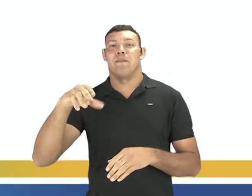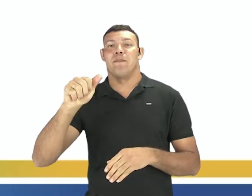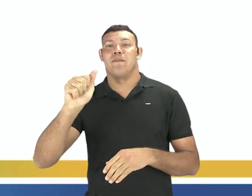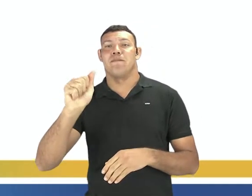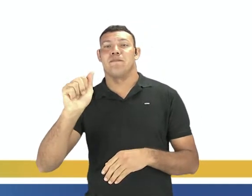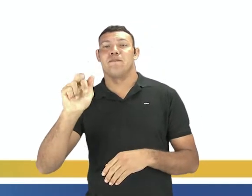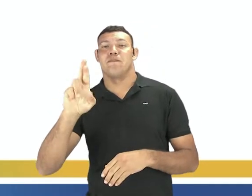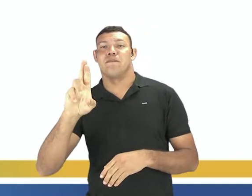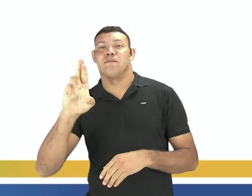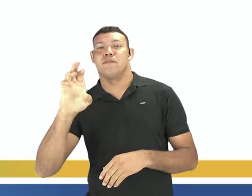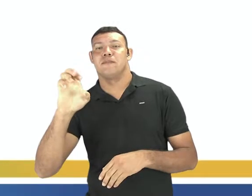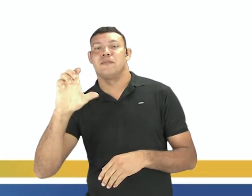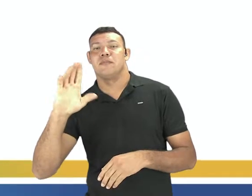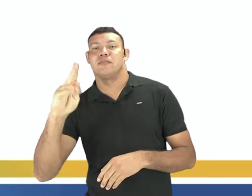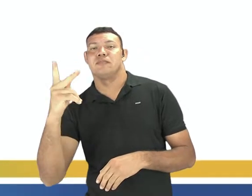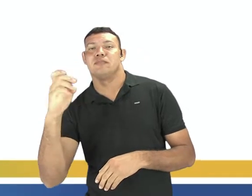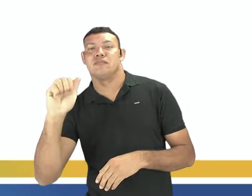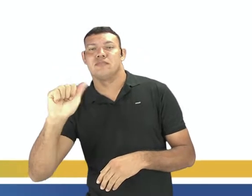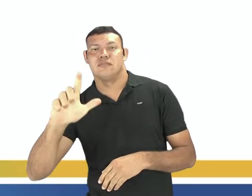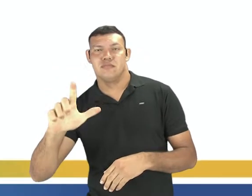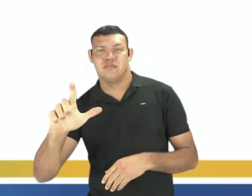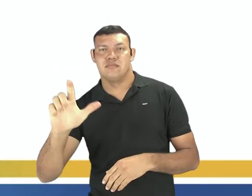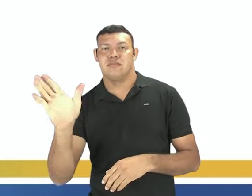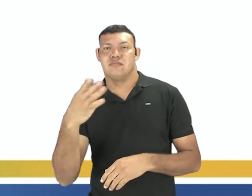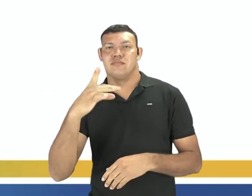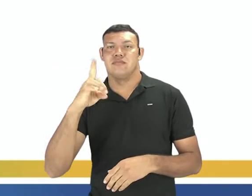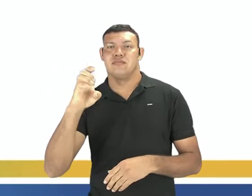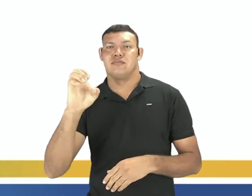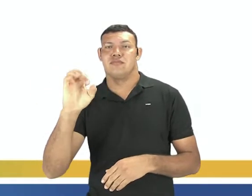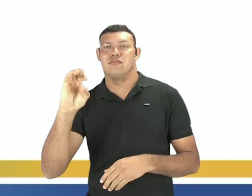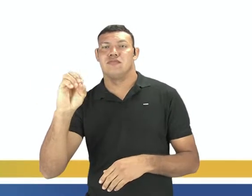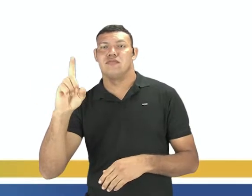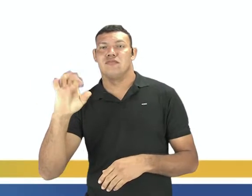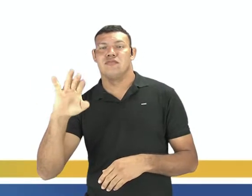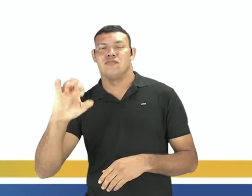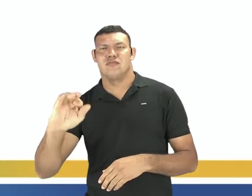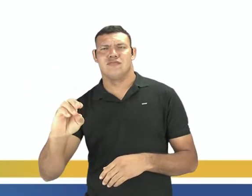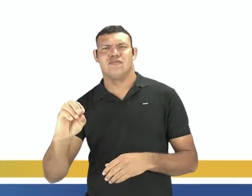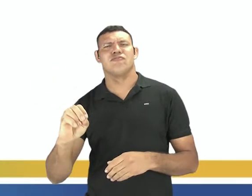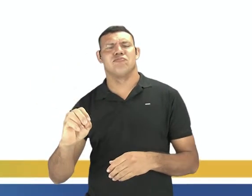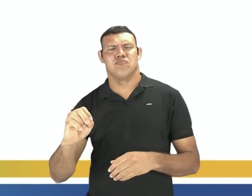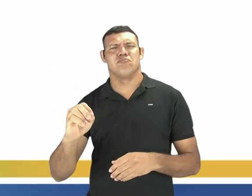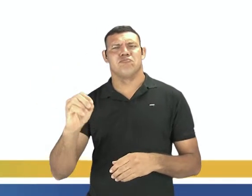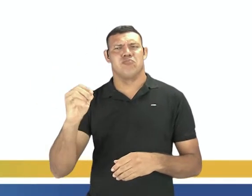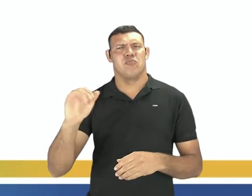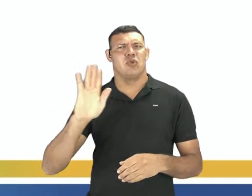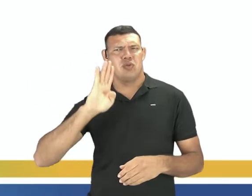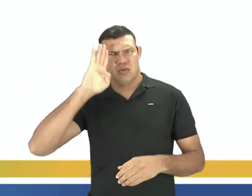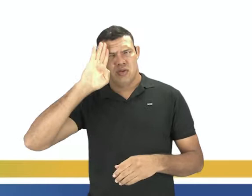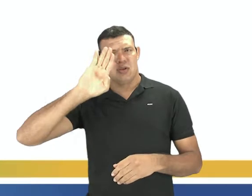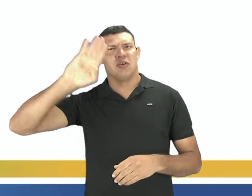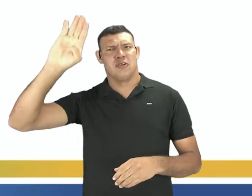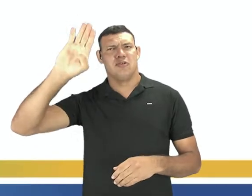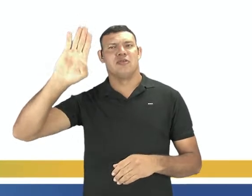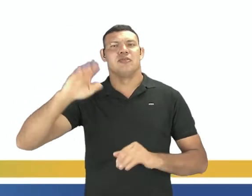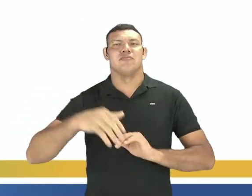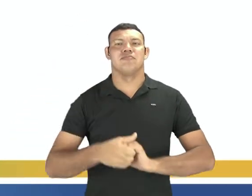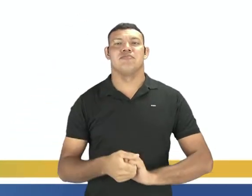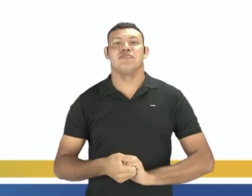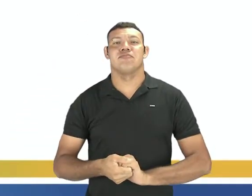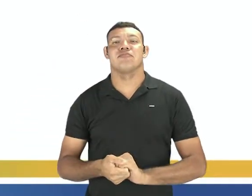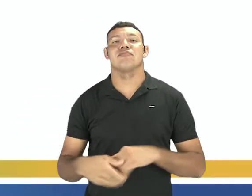bem emblemática, bem principal nesse processo republicano. Lá no fundo, a gente tem